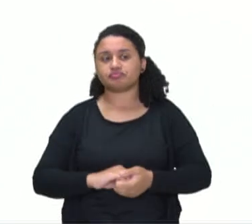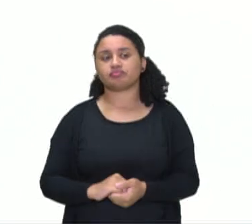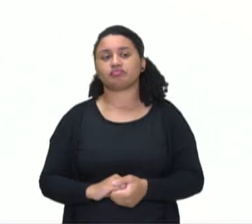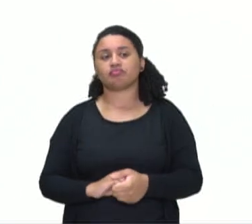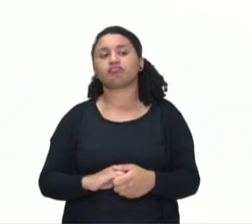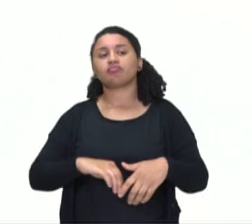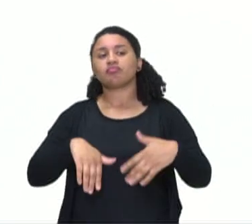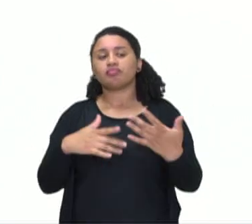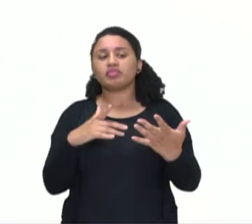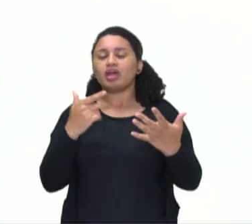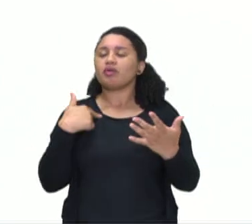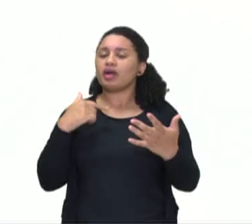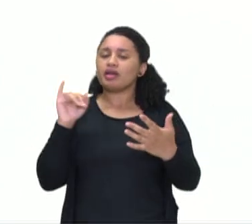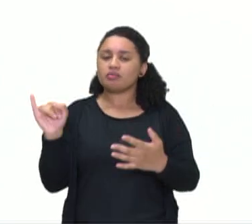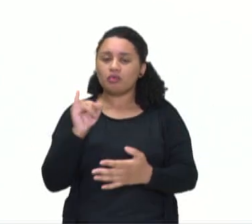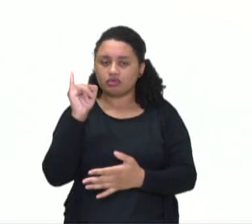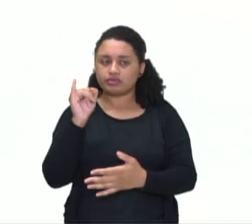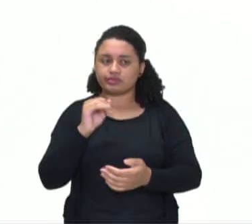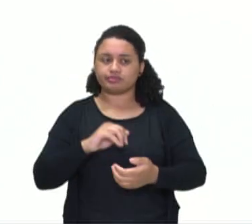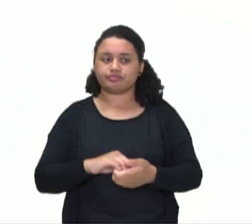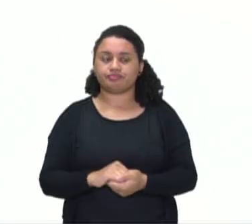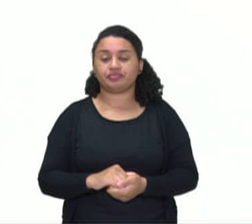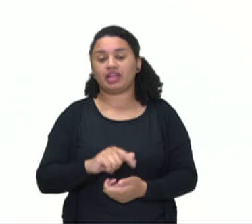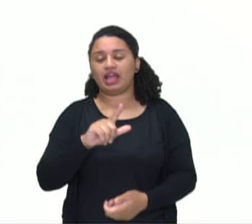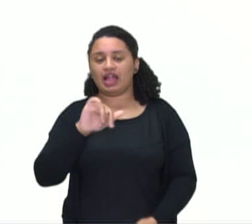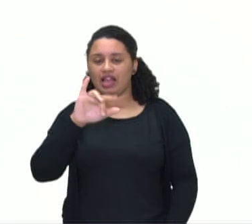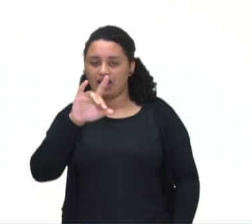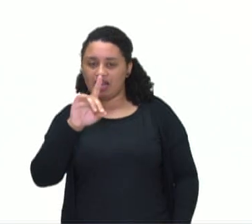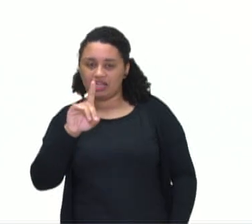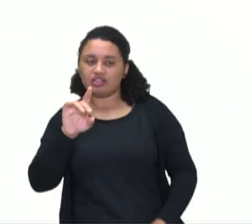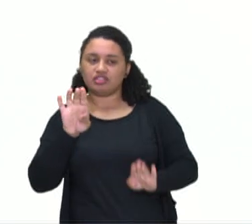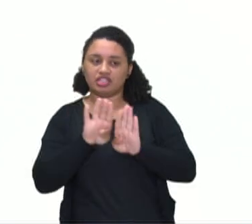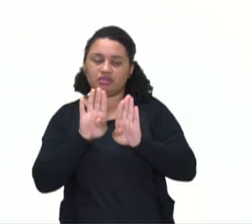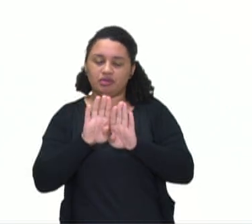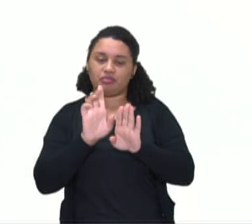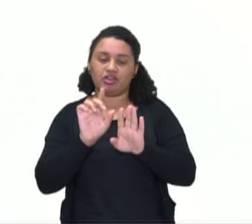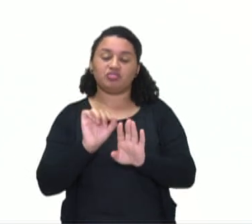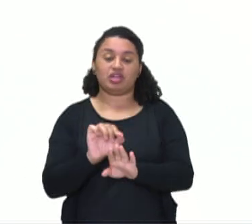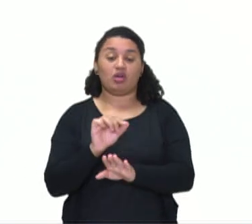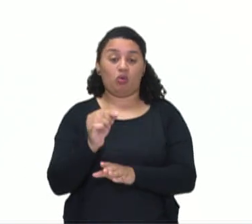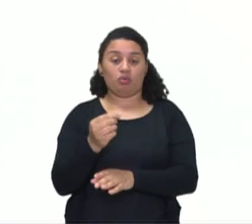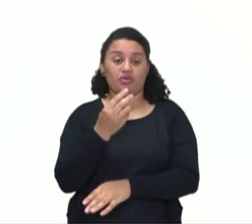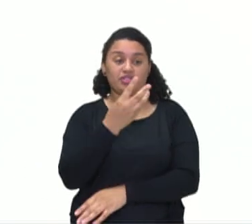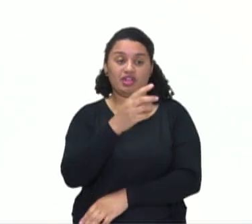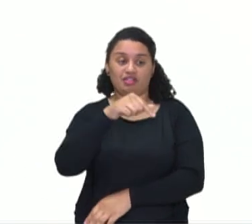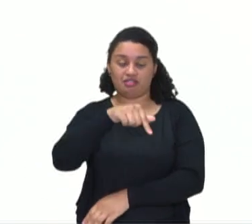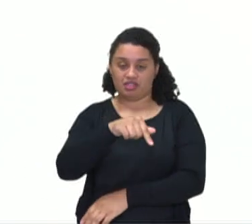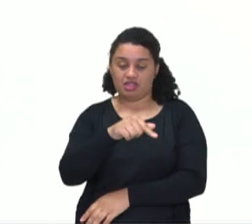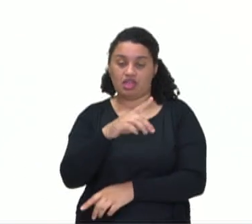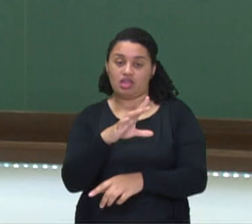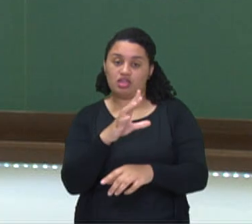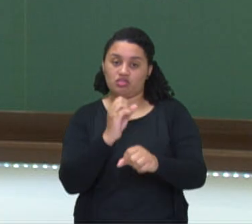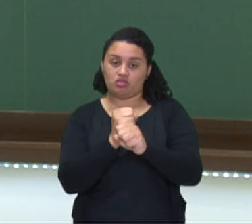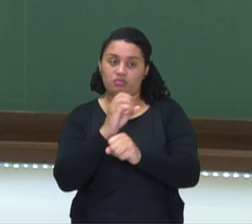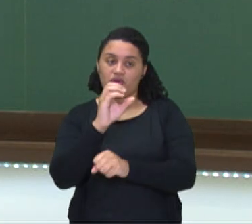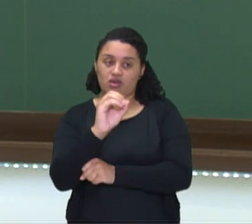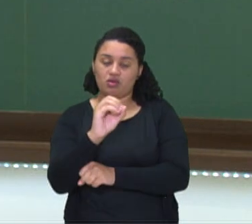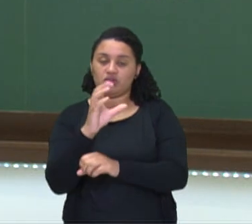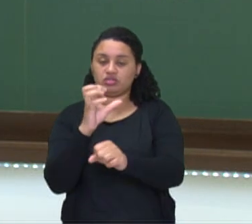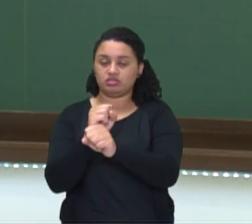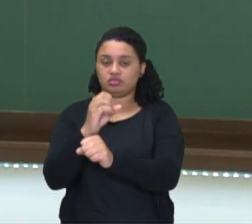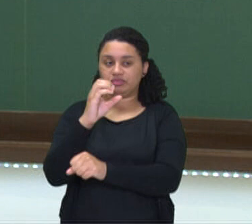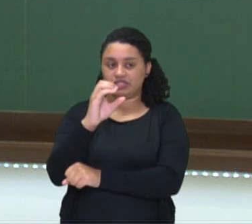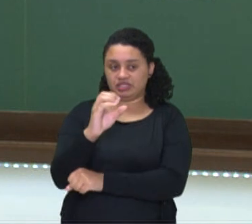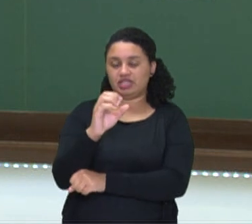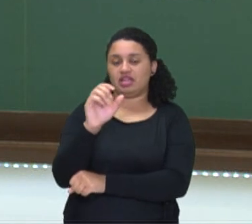o verbo. A lead também é conhecida pela fórmula 3Q, O, C e P, que são as perguntas,